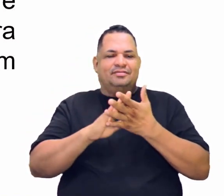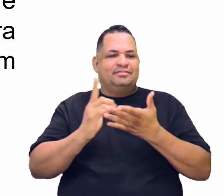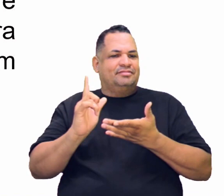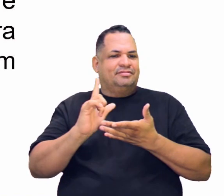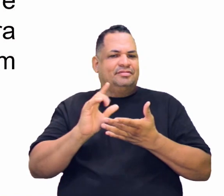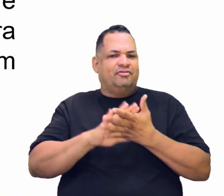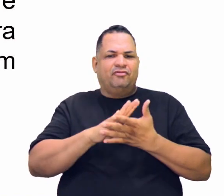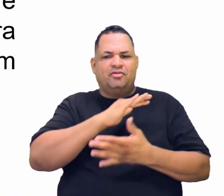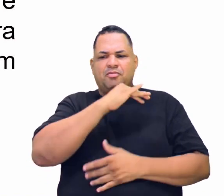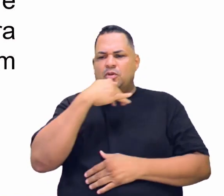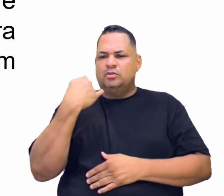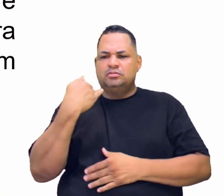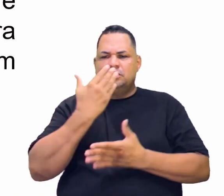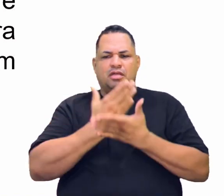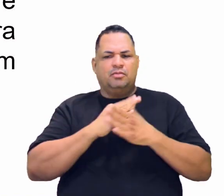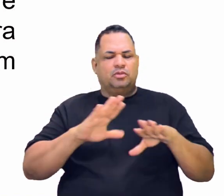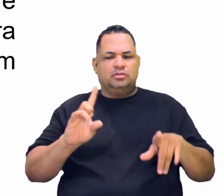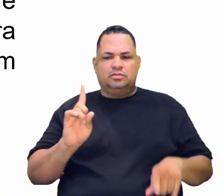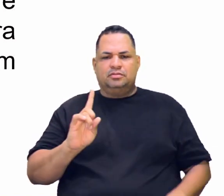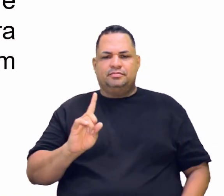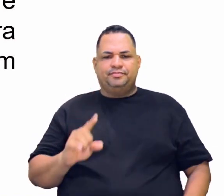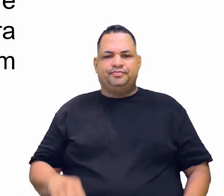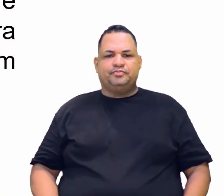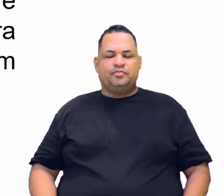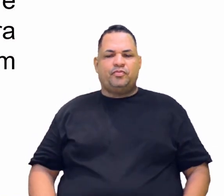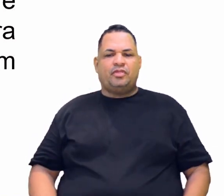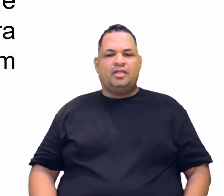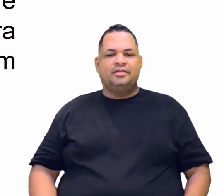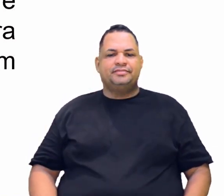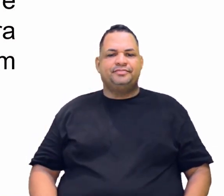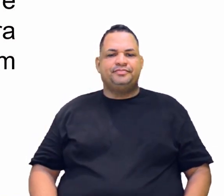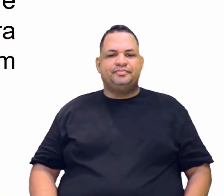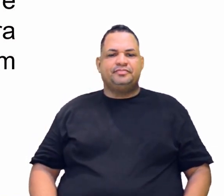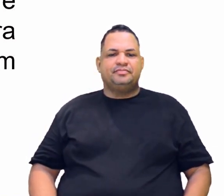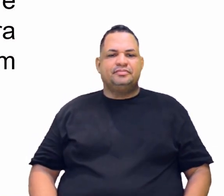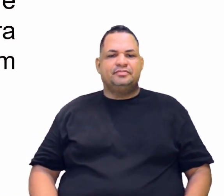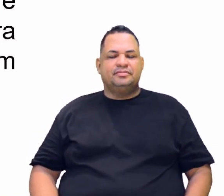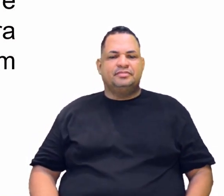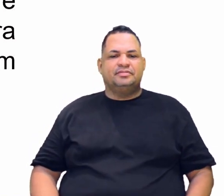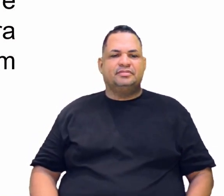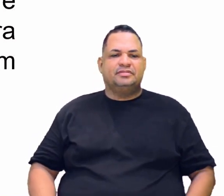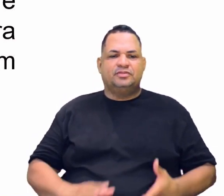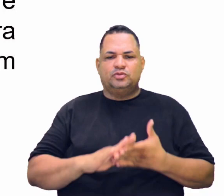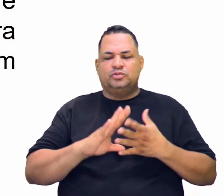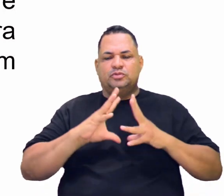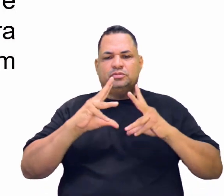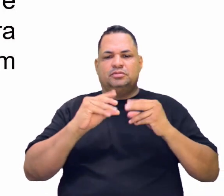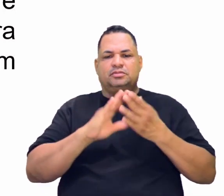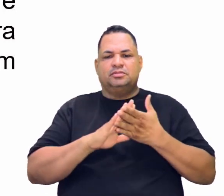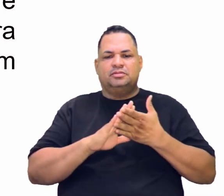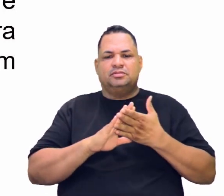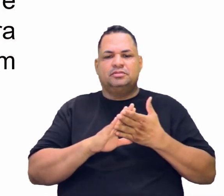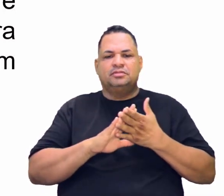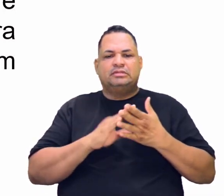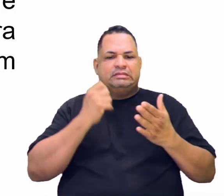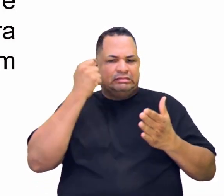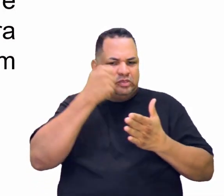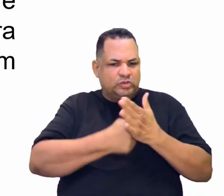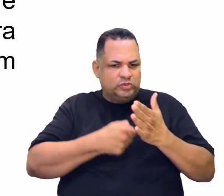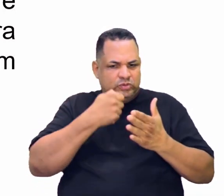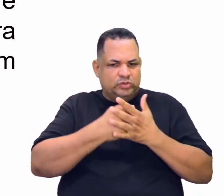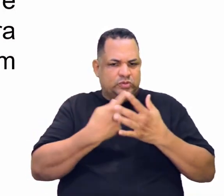foram dizimados. Eles não se extinguiram. Eles